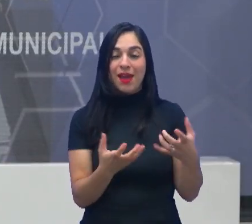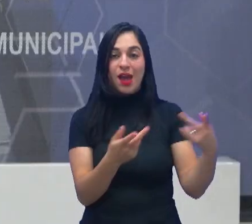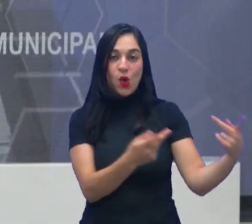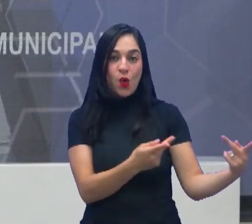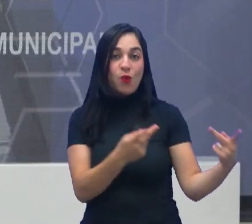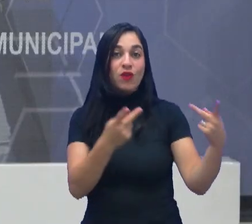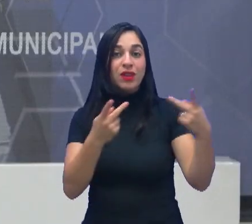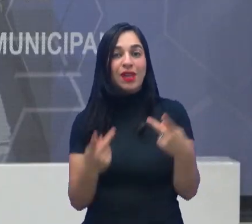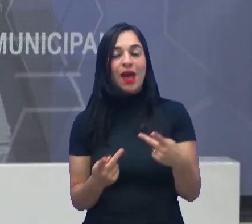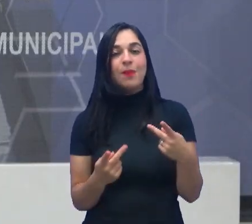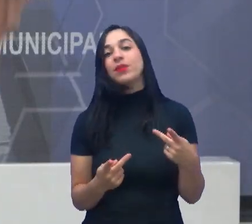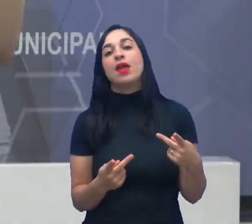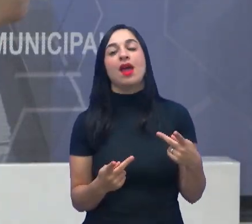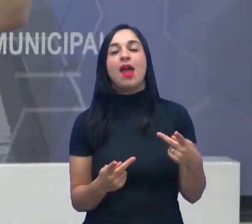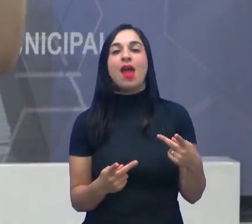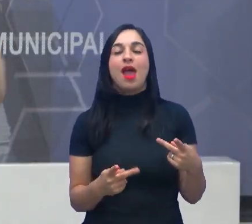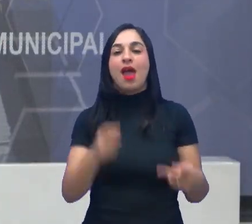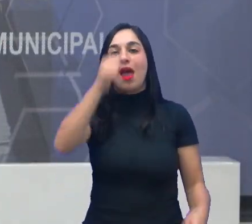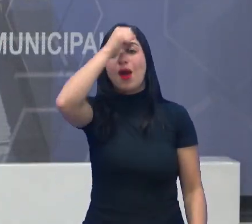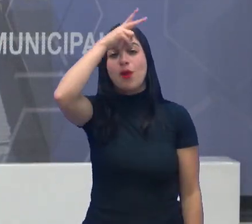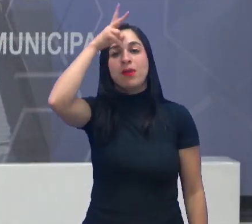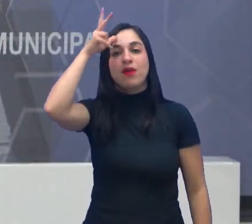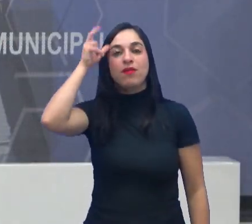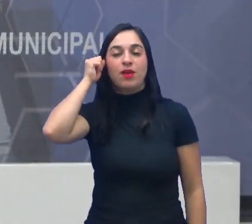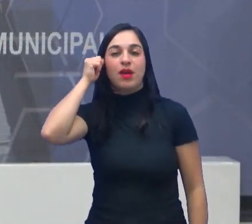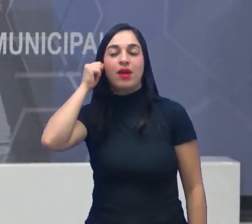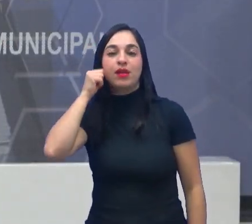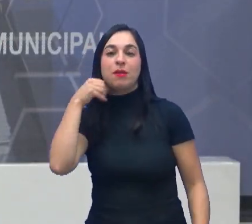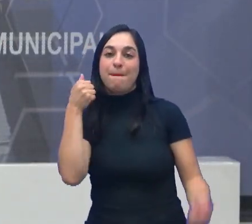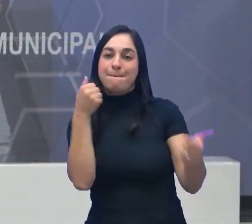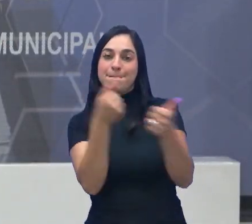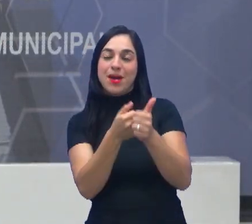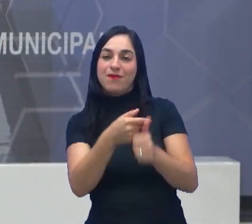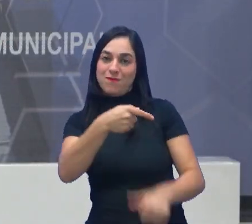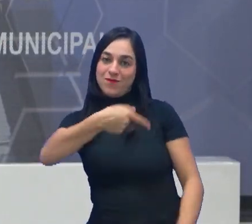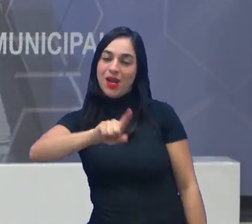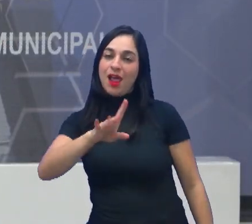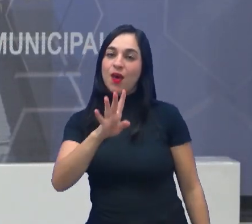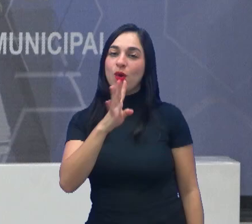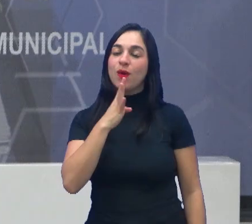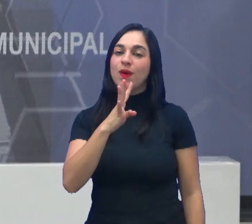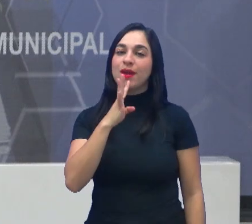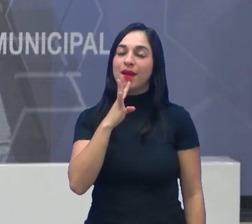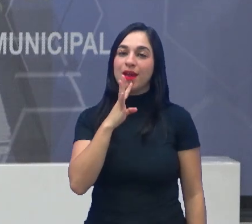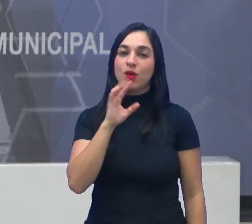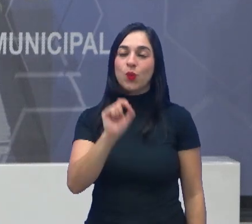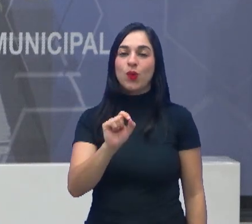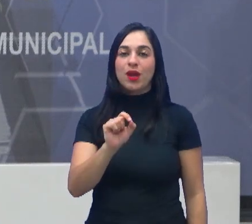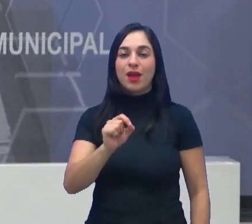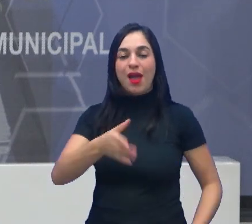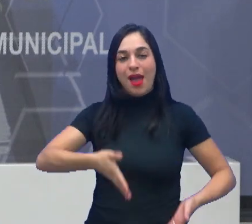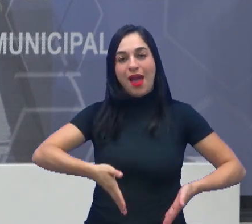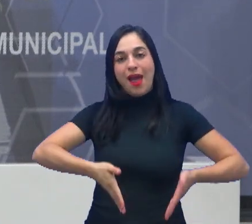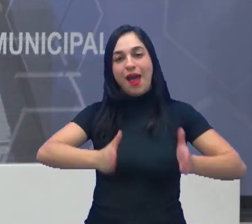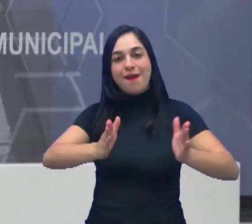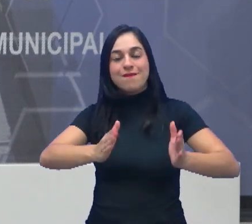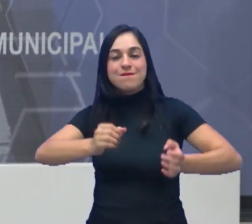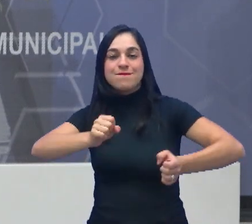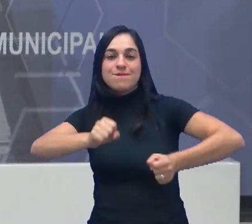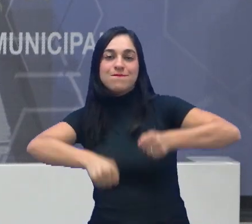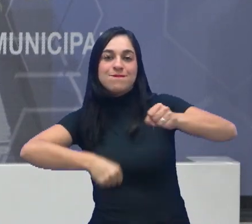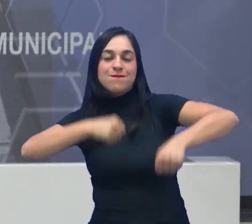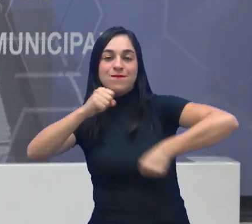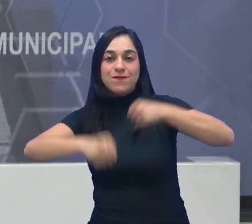ter lá a prefeitura mais próxima de você, para ele conhecer a ciclovia feita numa